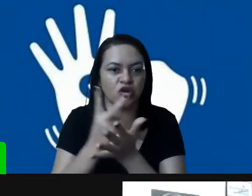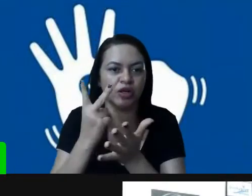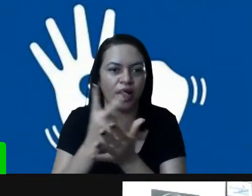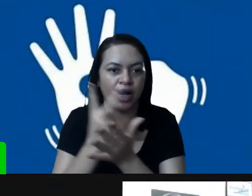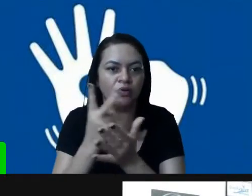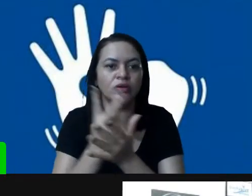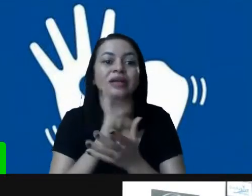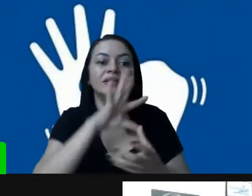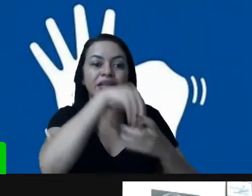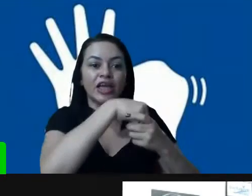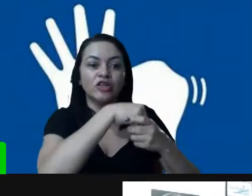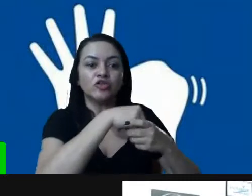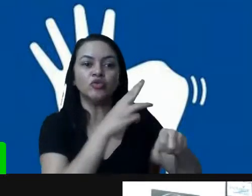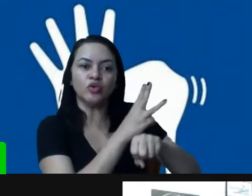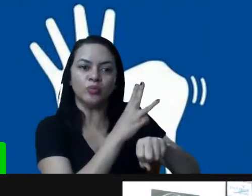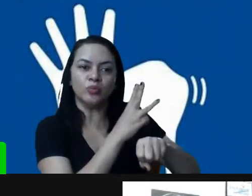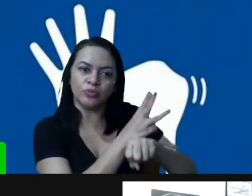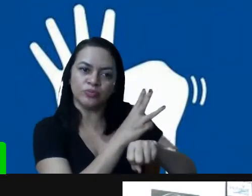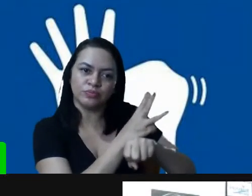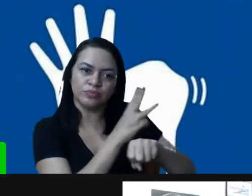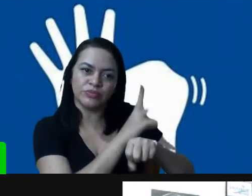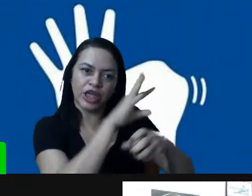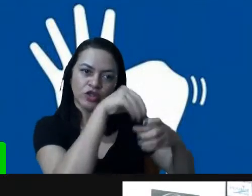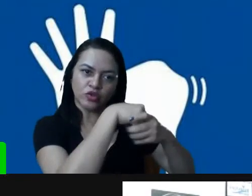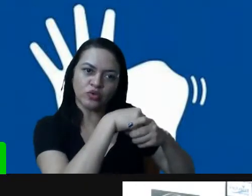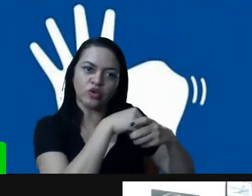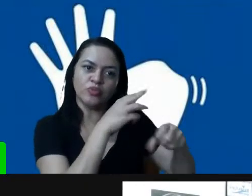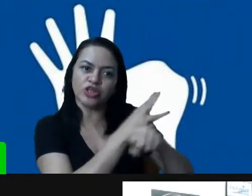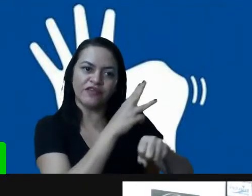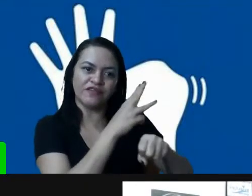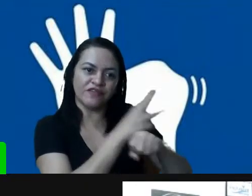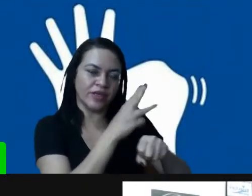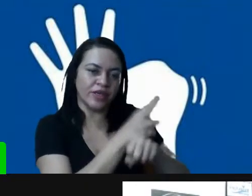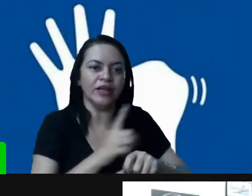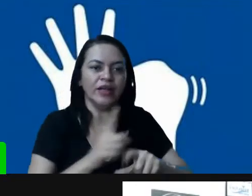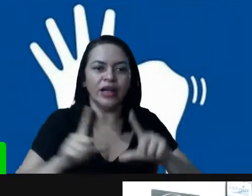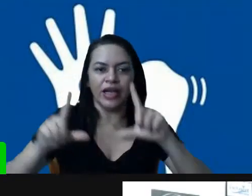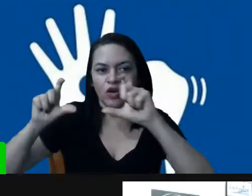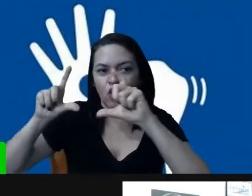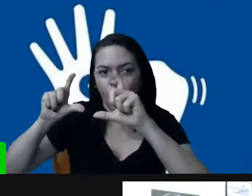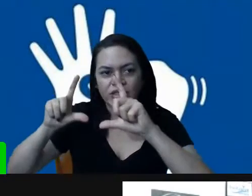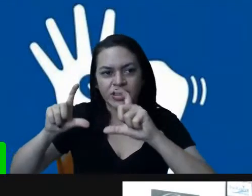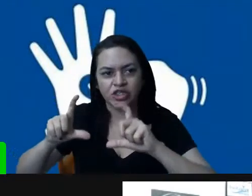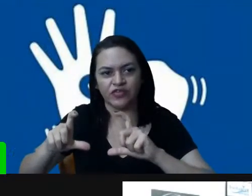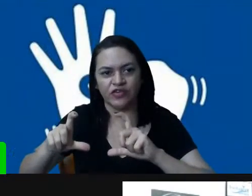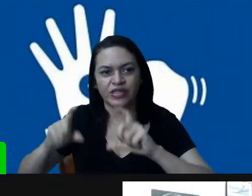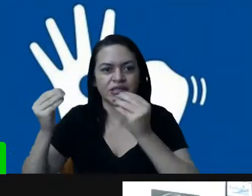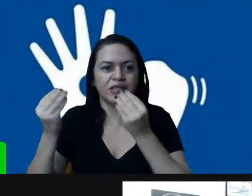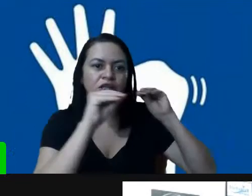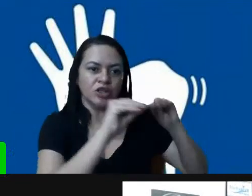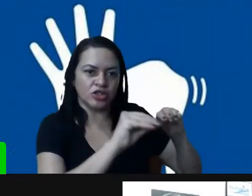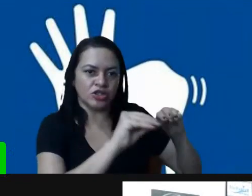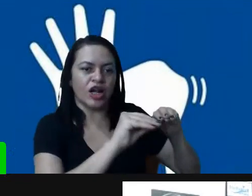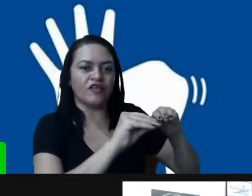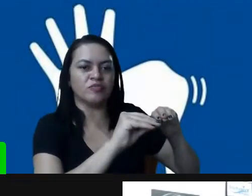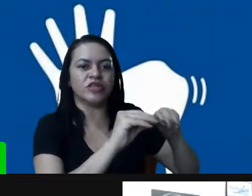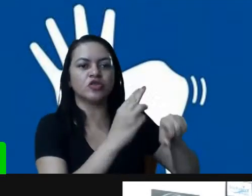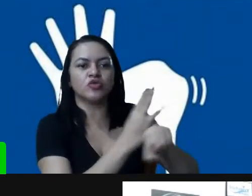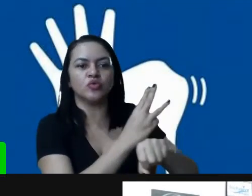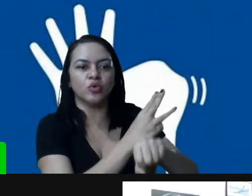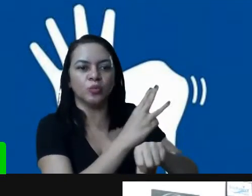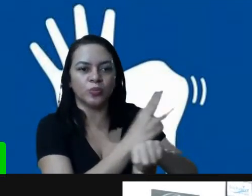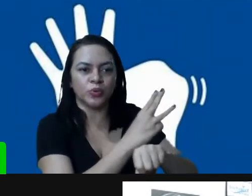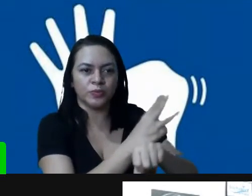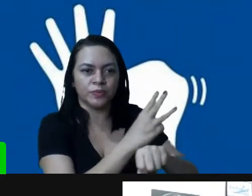mesmo jornal dentro do grupo. Dentro do grupo já havia recortes que a gente fazia e jogávamos